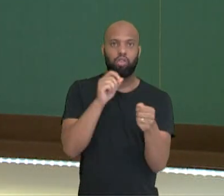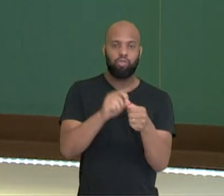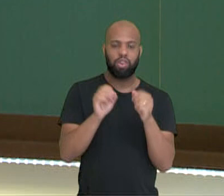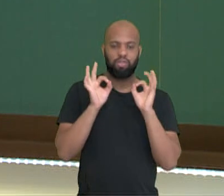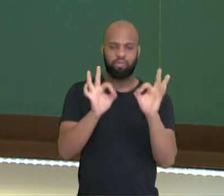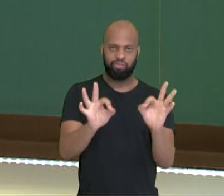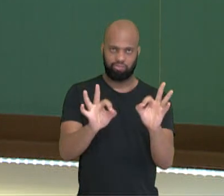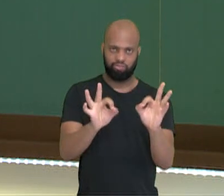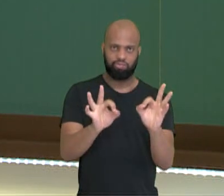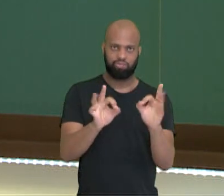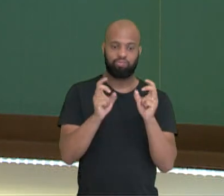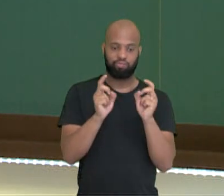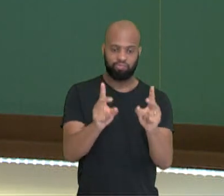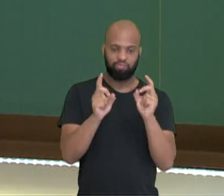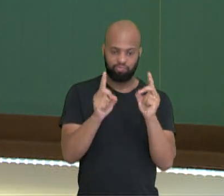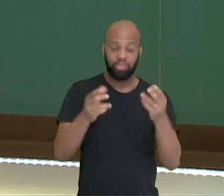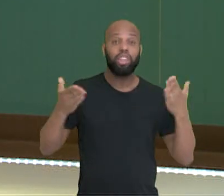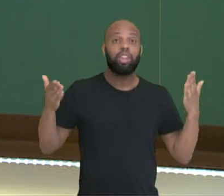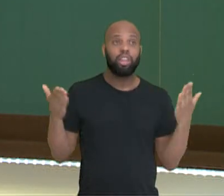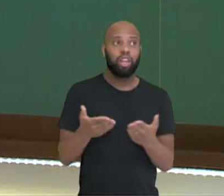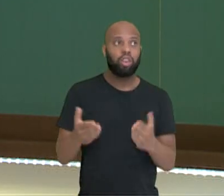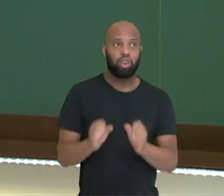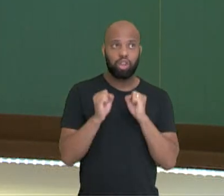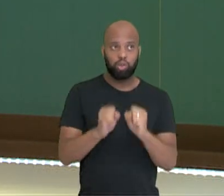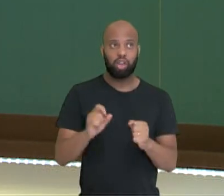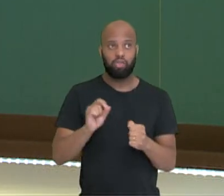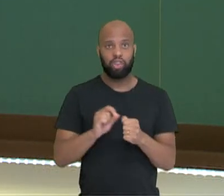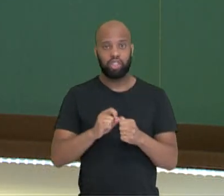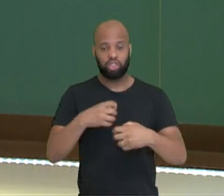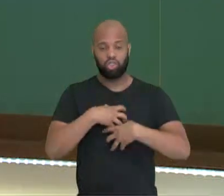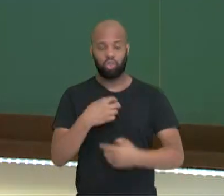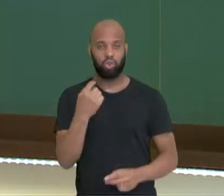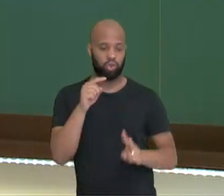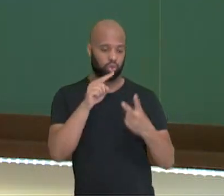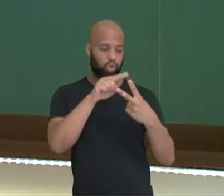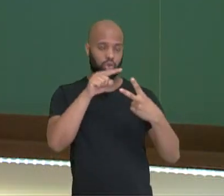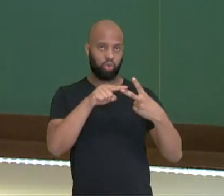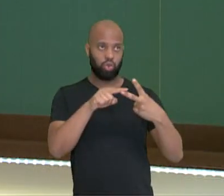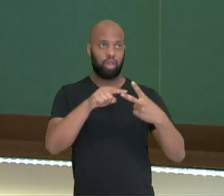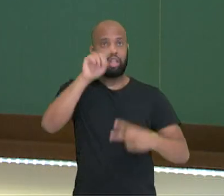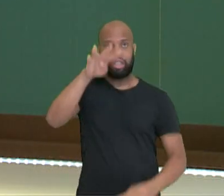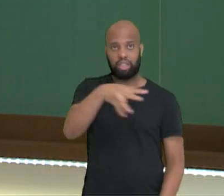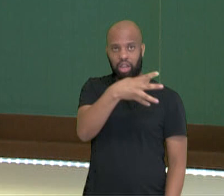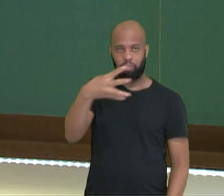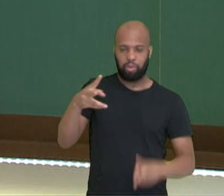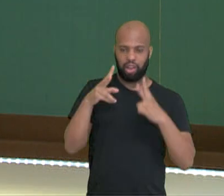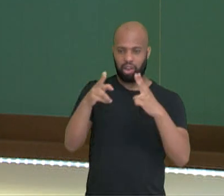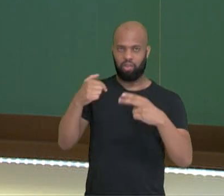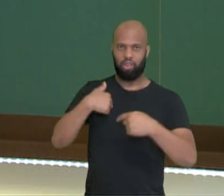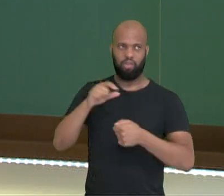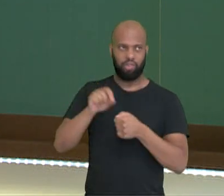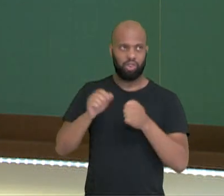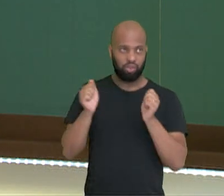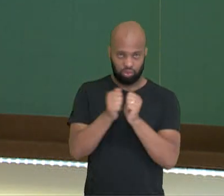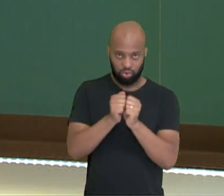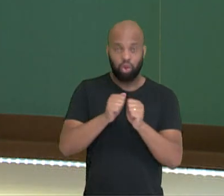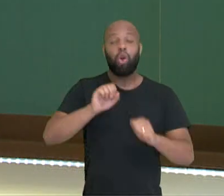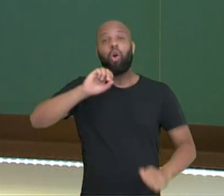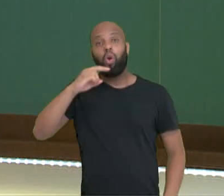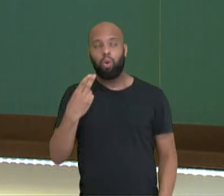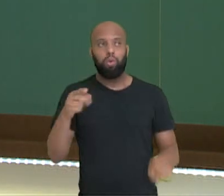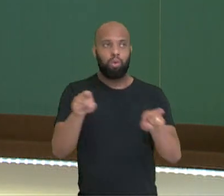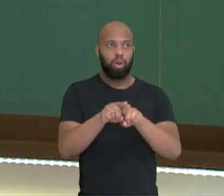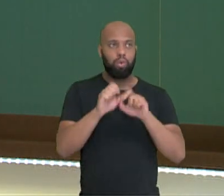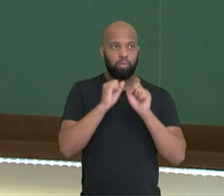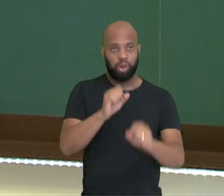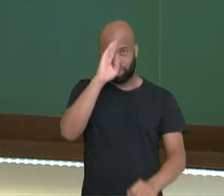no preço das vendas? Aqui você pode fazer de duas maneiras. Você pode fazer pela tabela, assim como eu vou fazer aqui com vocês, mas você pode